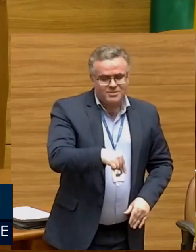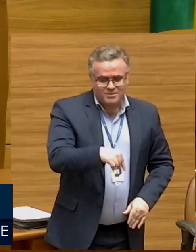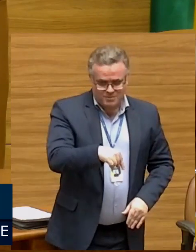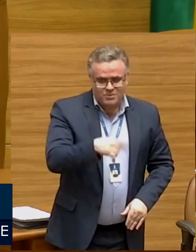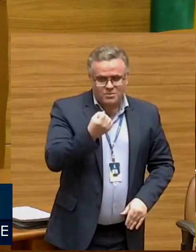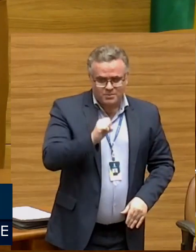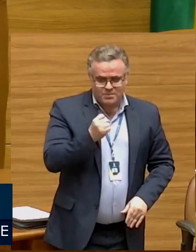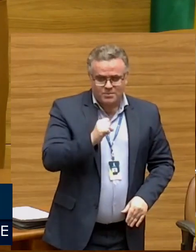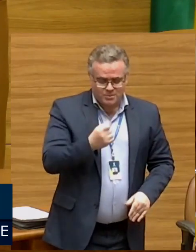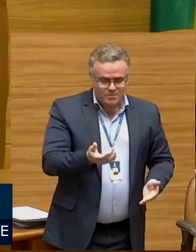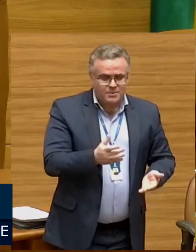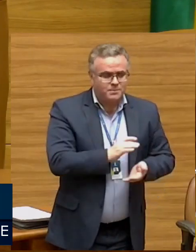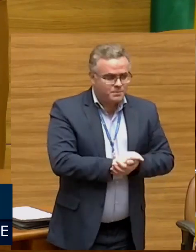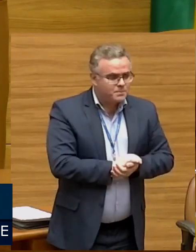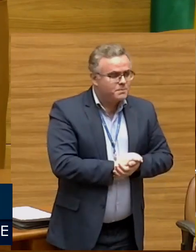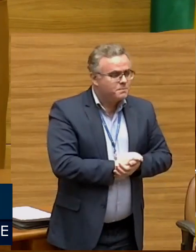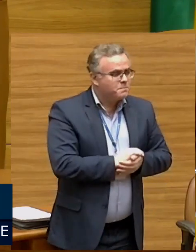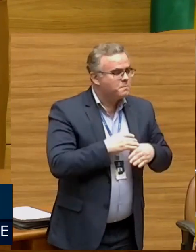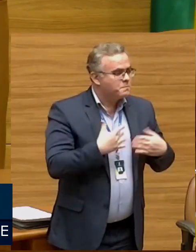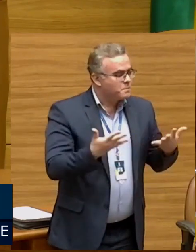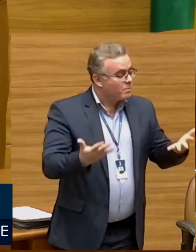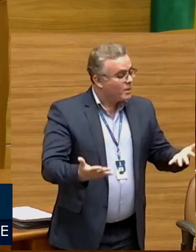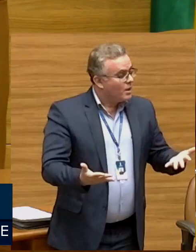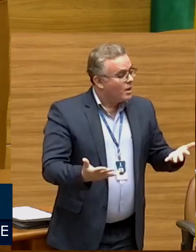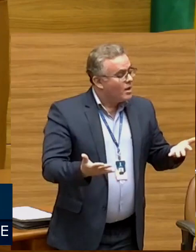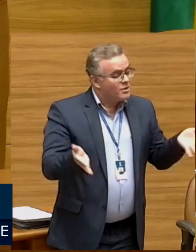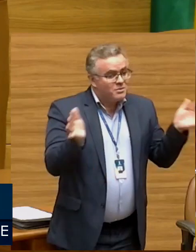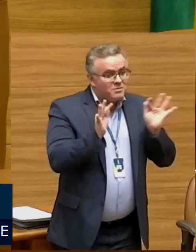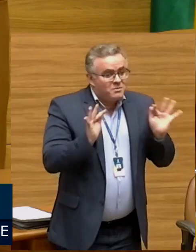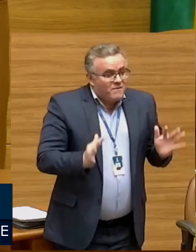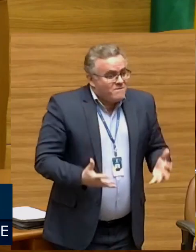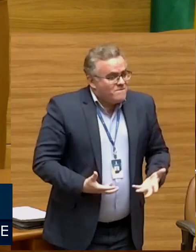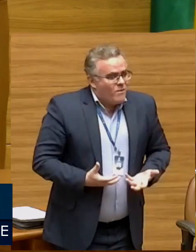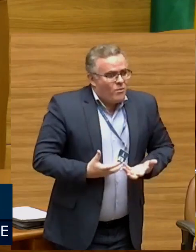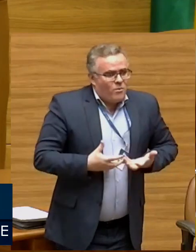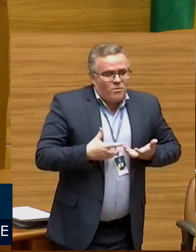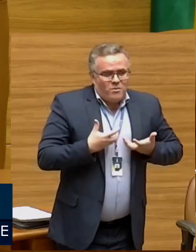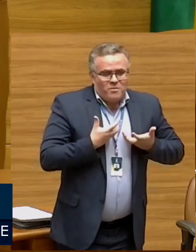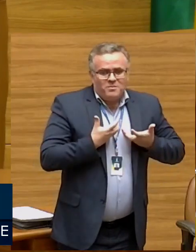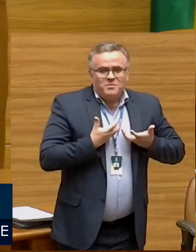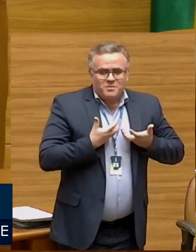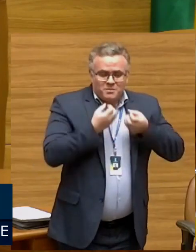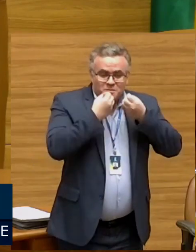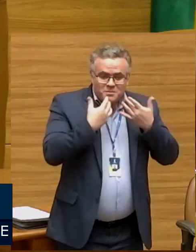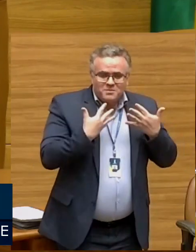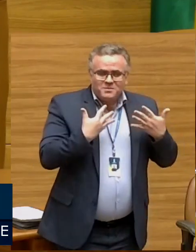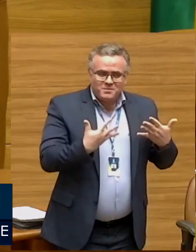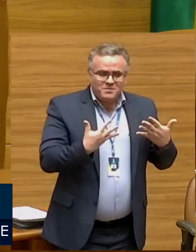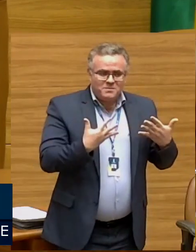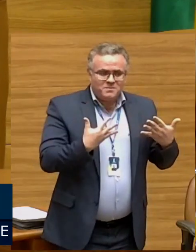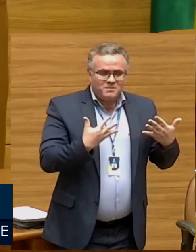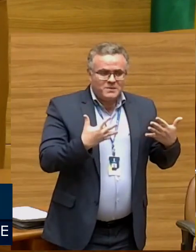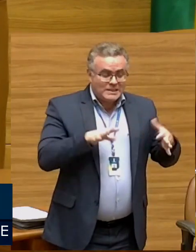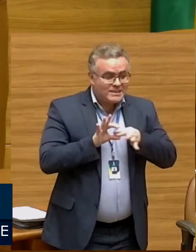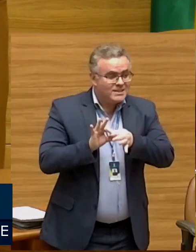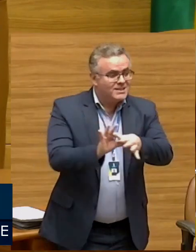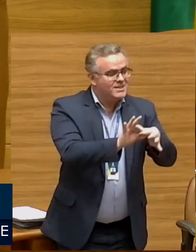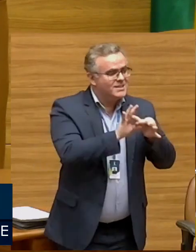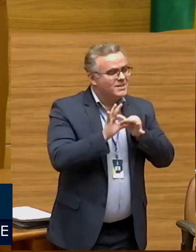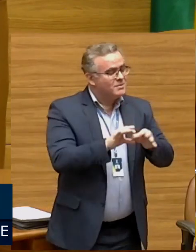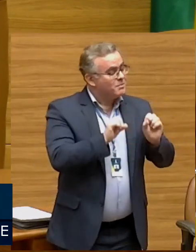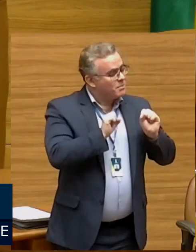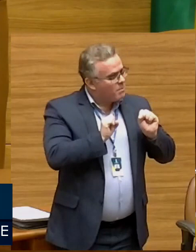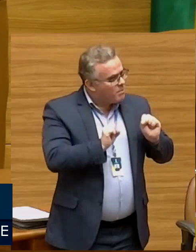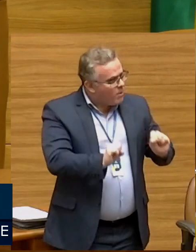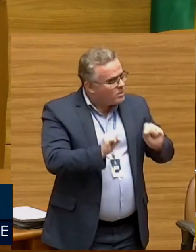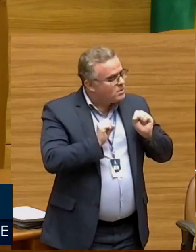em Sergipe. Muito me orgulho estar aqui junto a vocês para que possamos